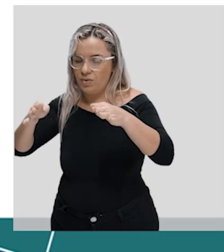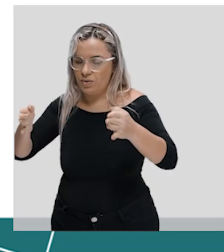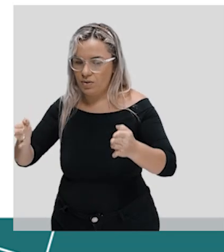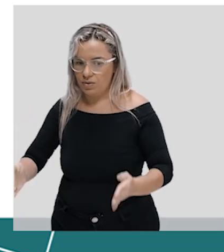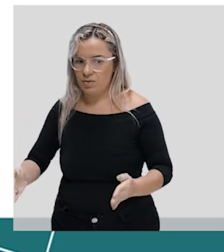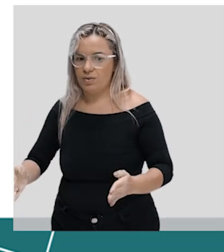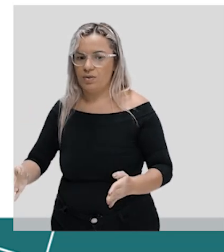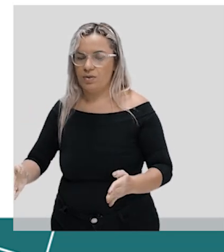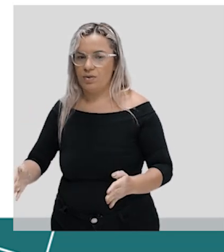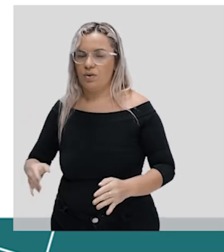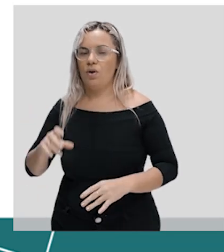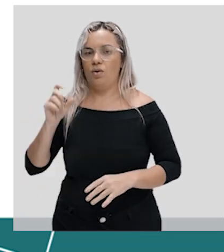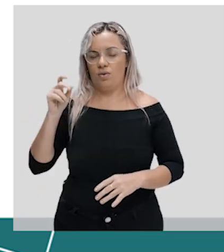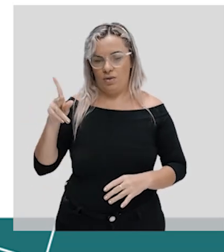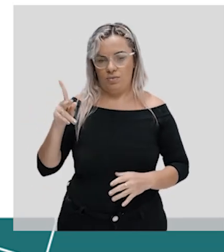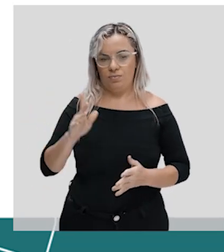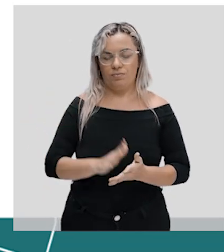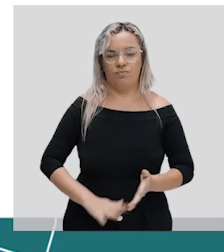M-E-Z-A.